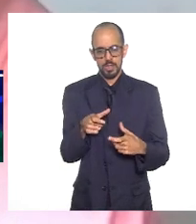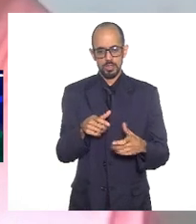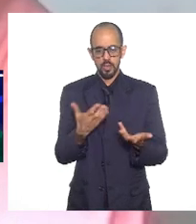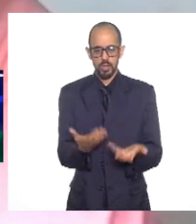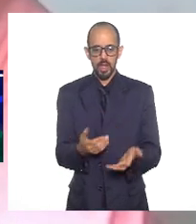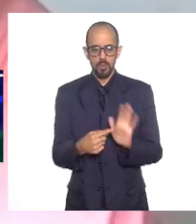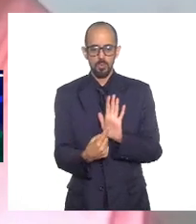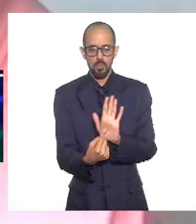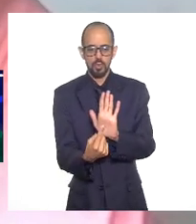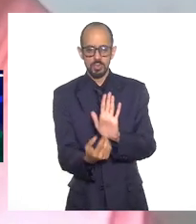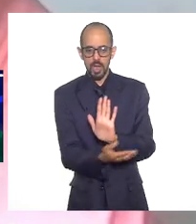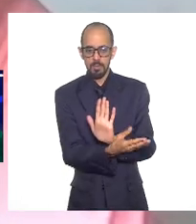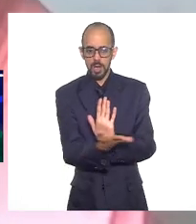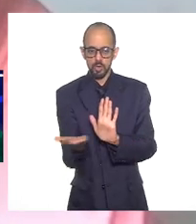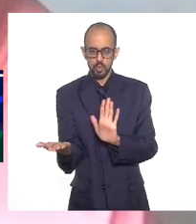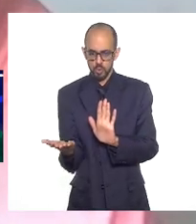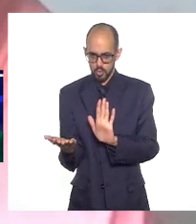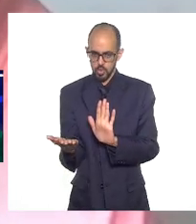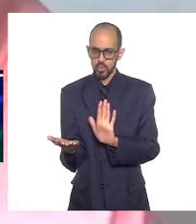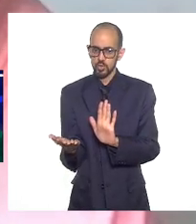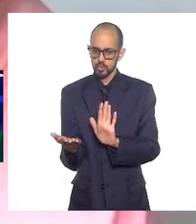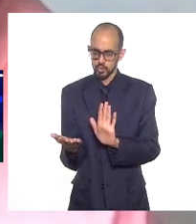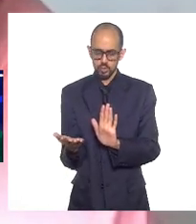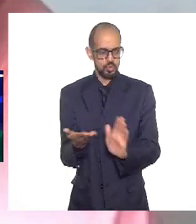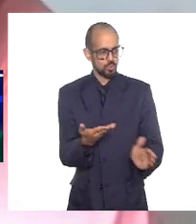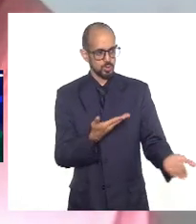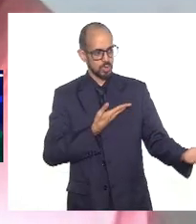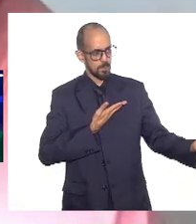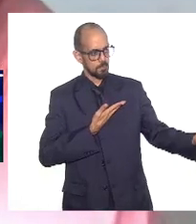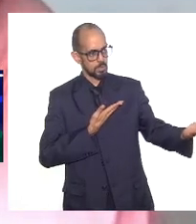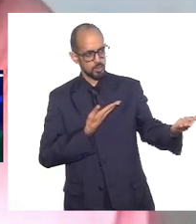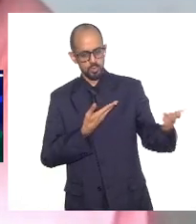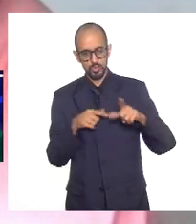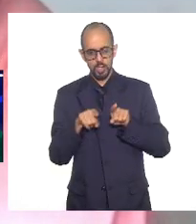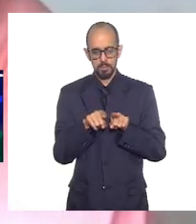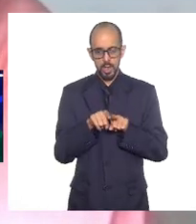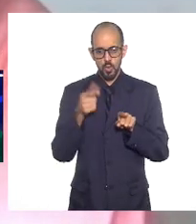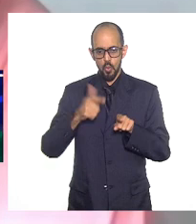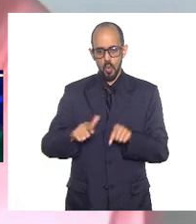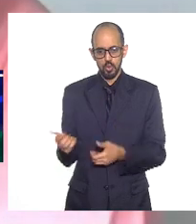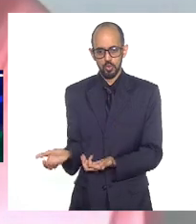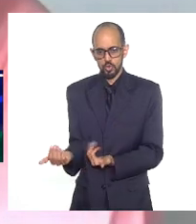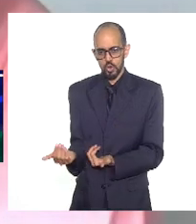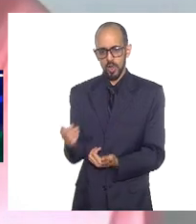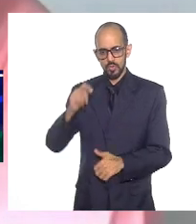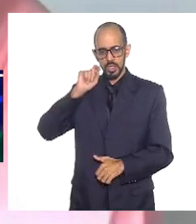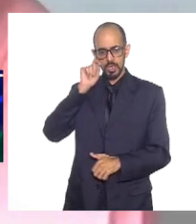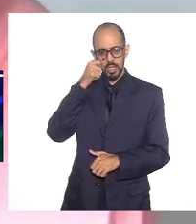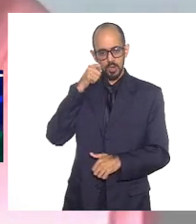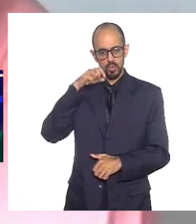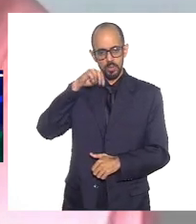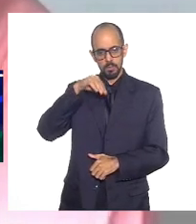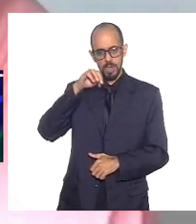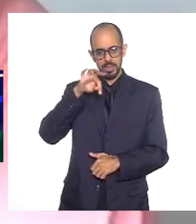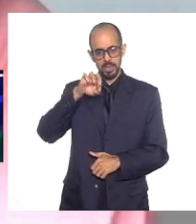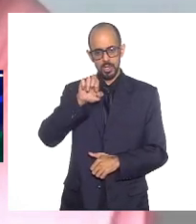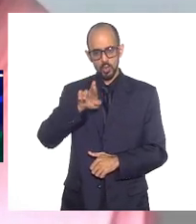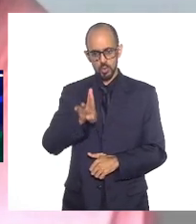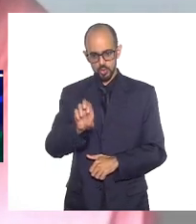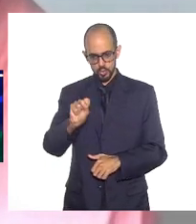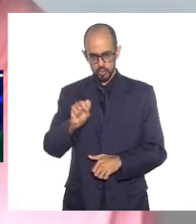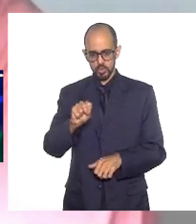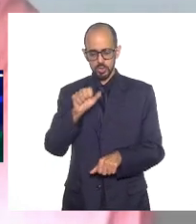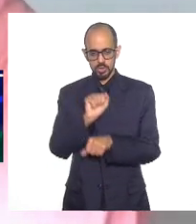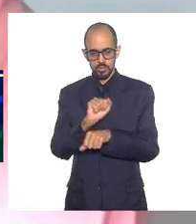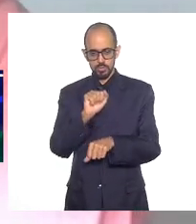para todos os nobres pares o caso também de um outro jovem negro, Matheus, que, ao esperar sua namorada